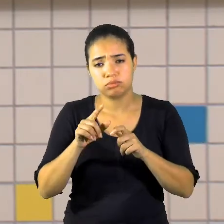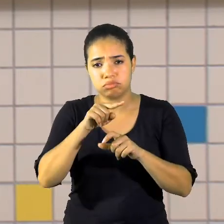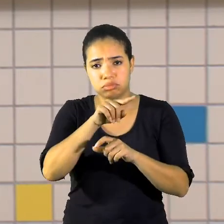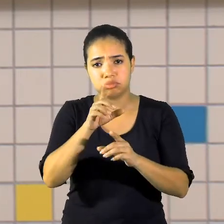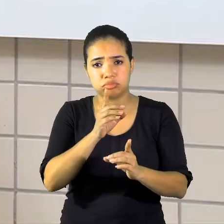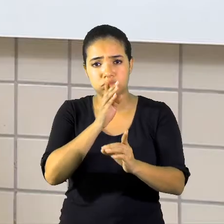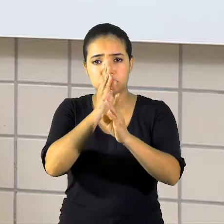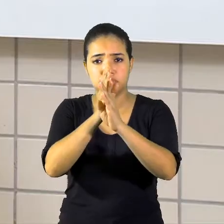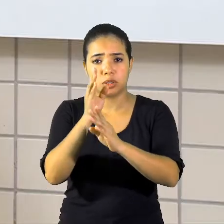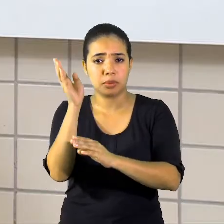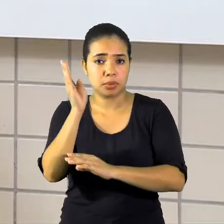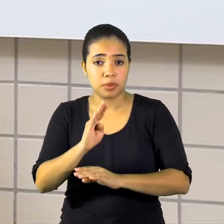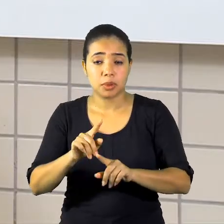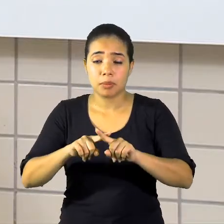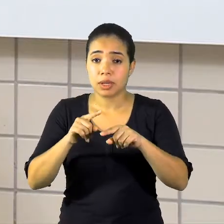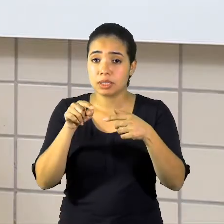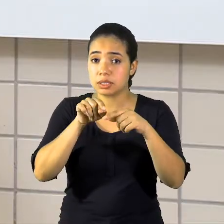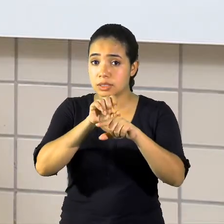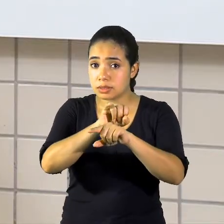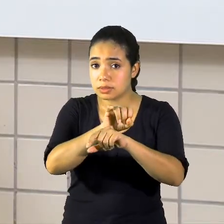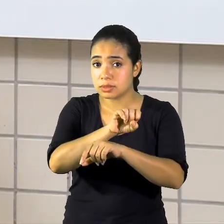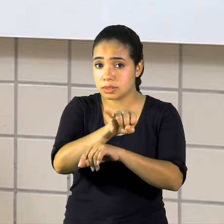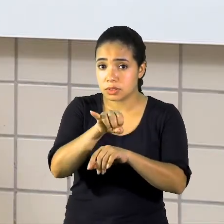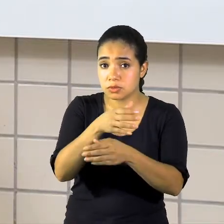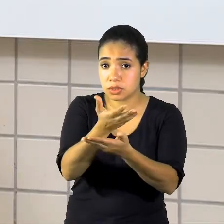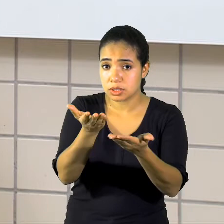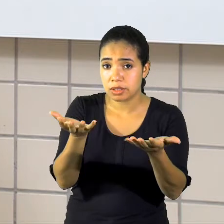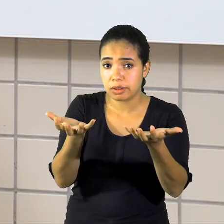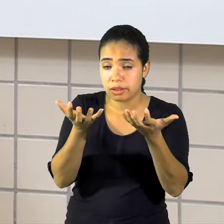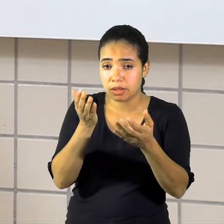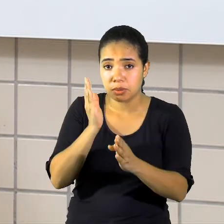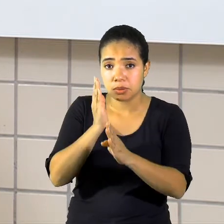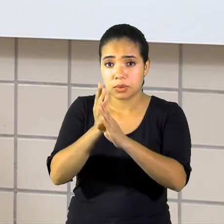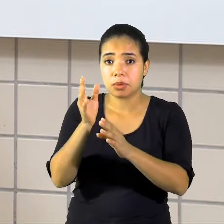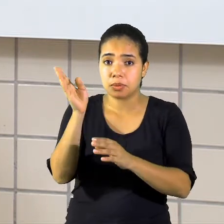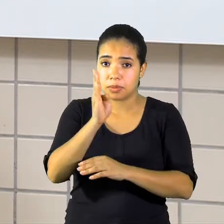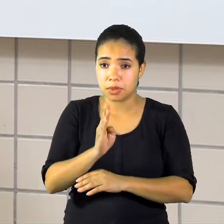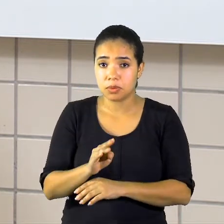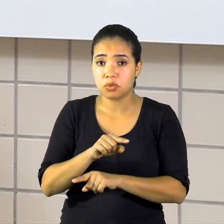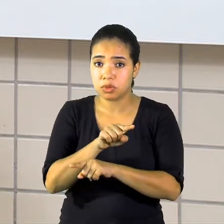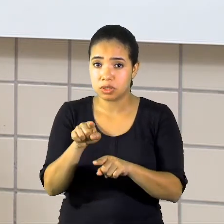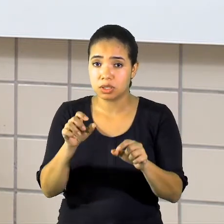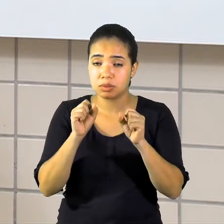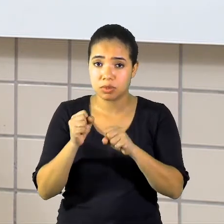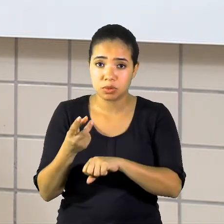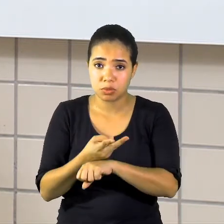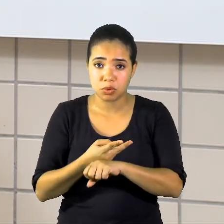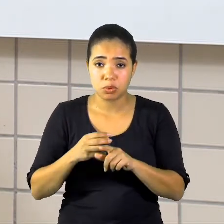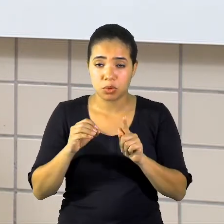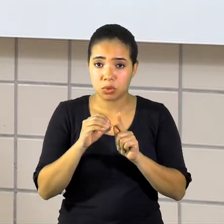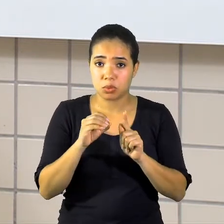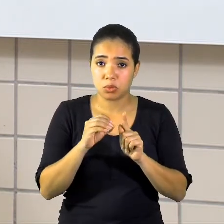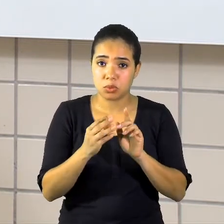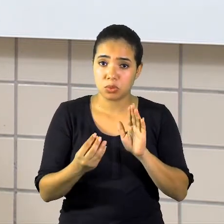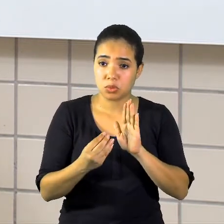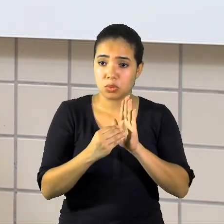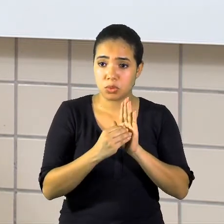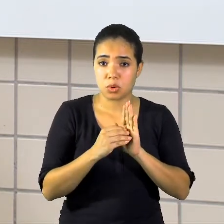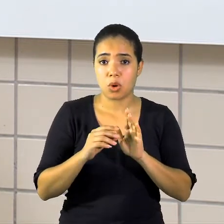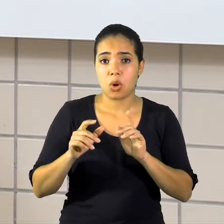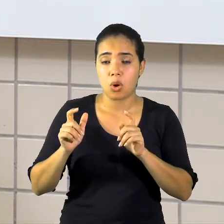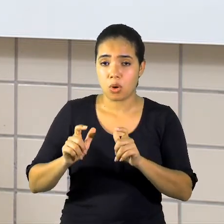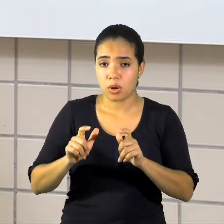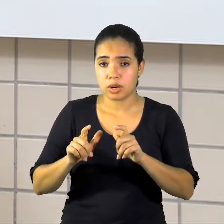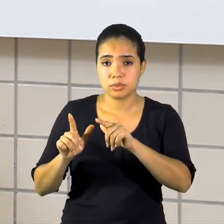do Brasil. Mas se vocês quiserem achar a localização exata no Brasil, vocês podem procurar no Google, coloca lá,